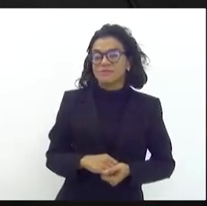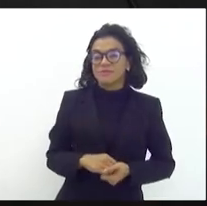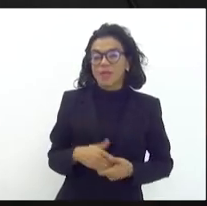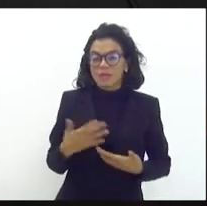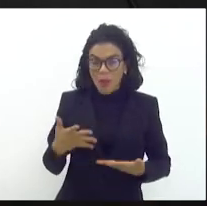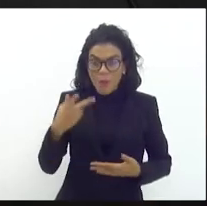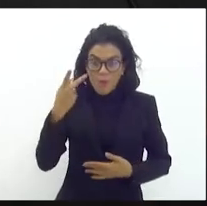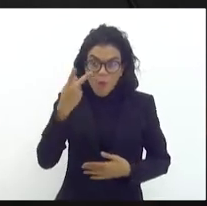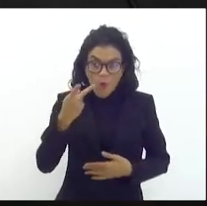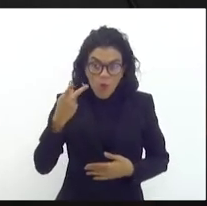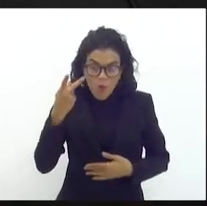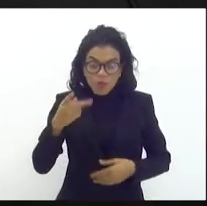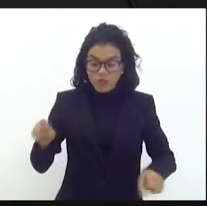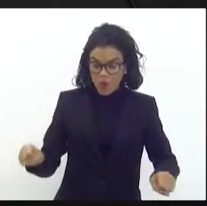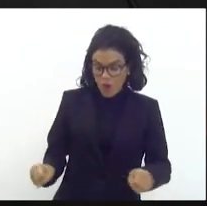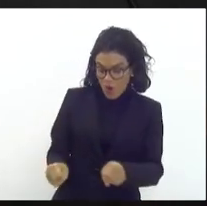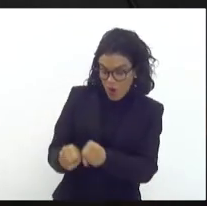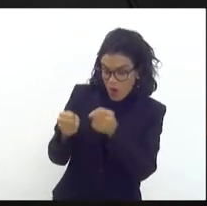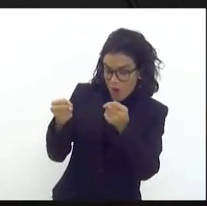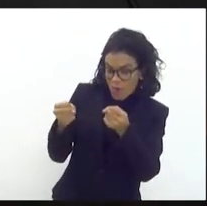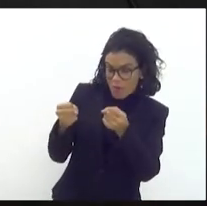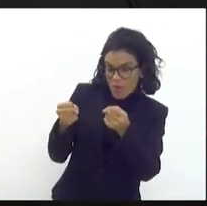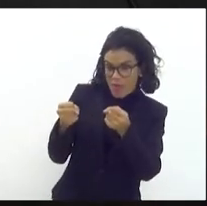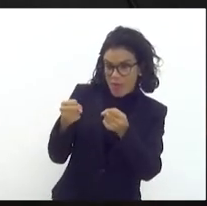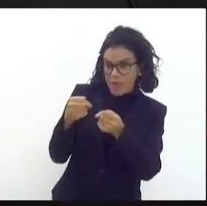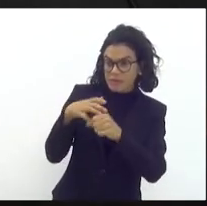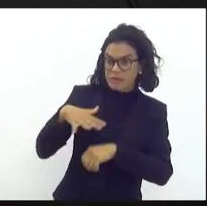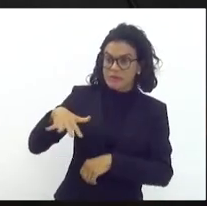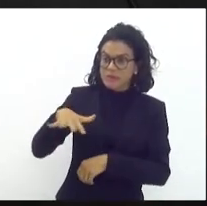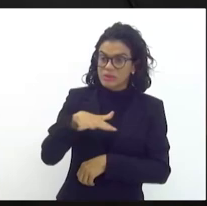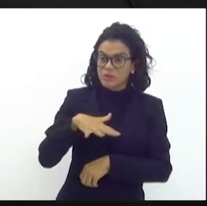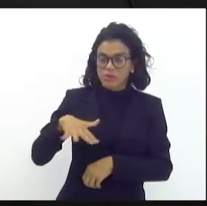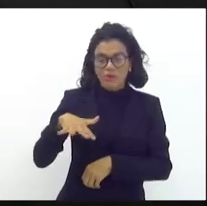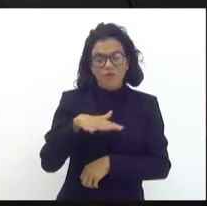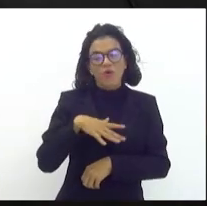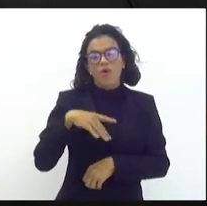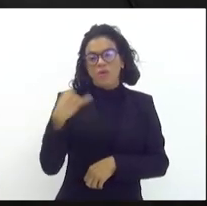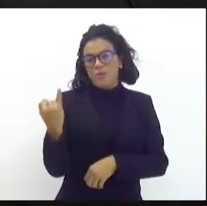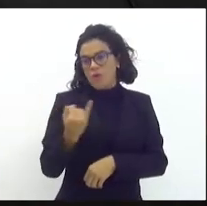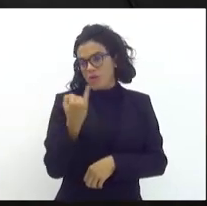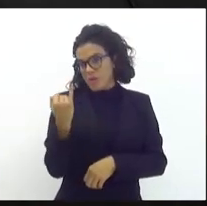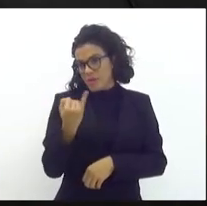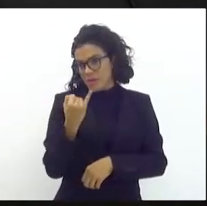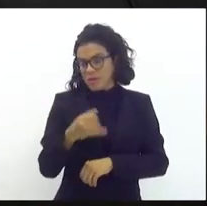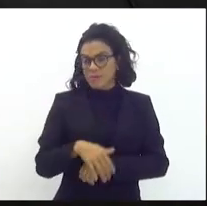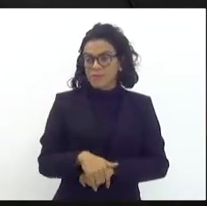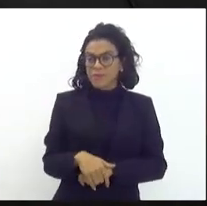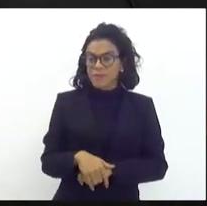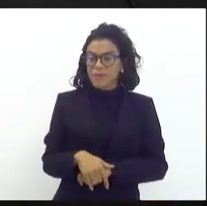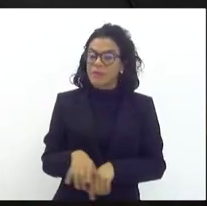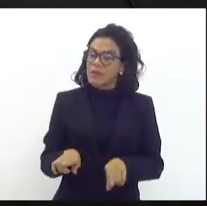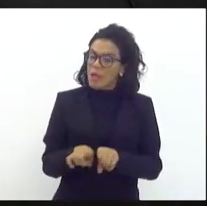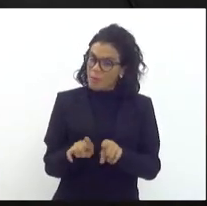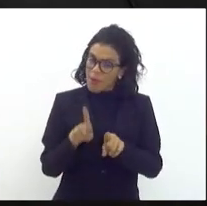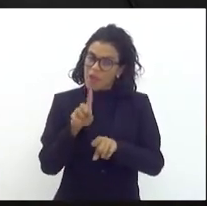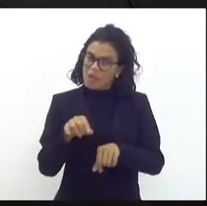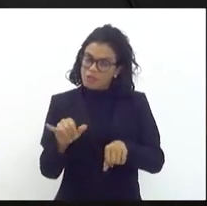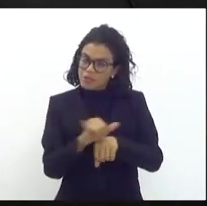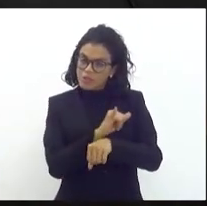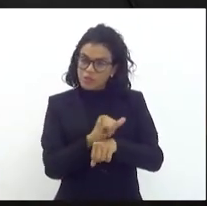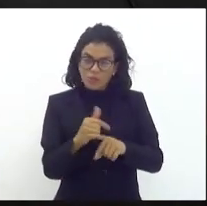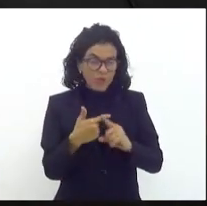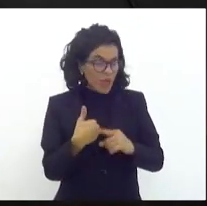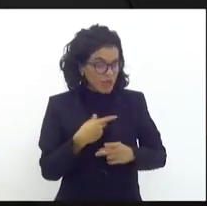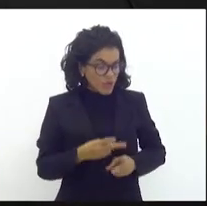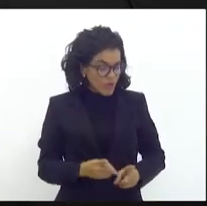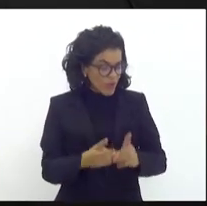politicamente romper essa questão foi muito importante e foi estratégico porque a gente tá